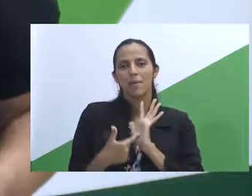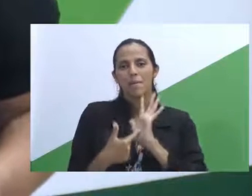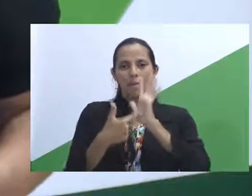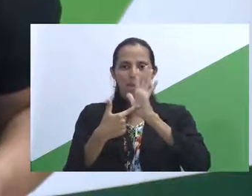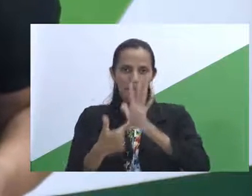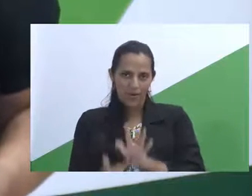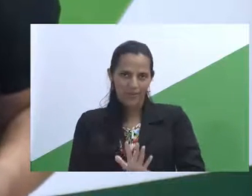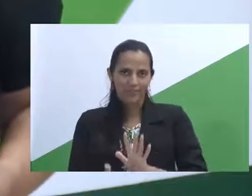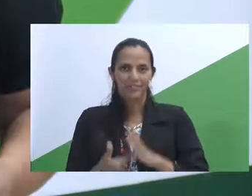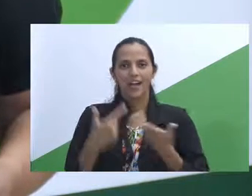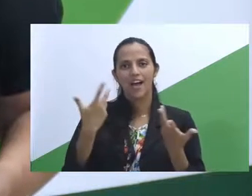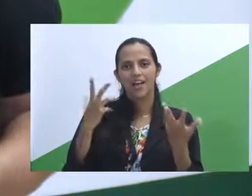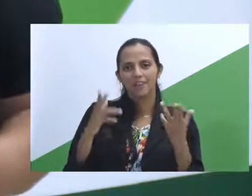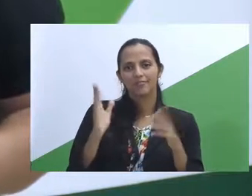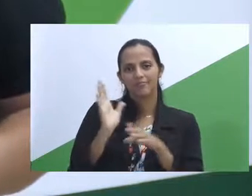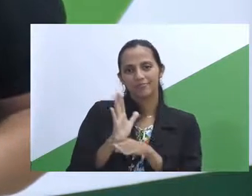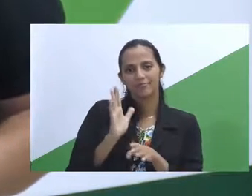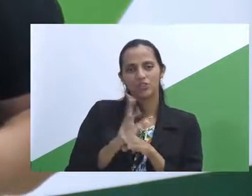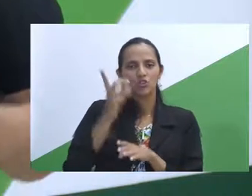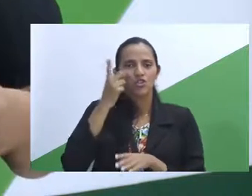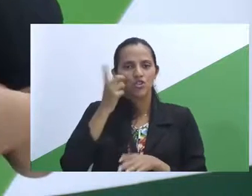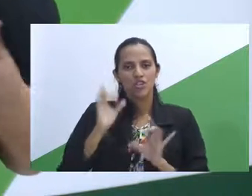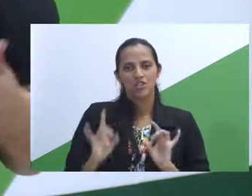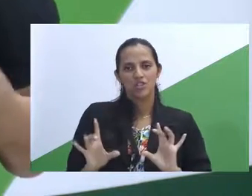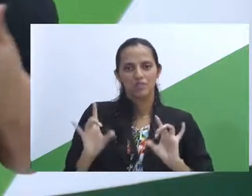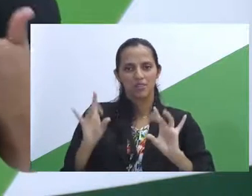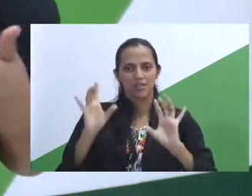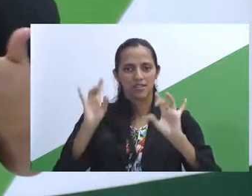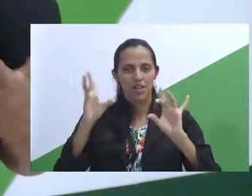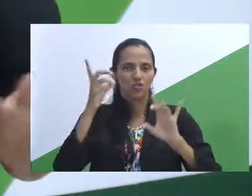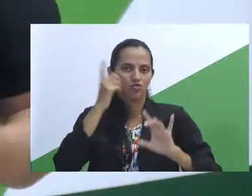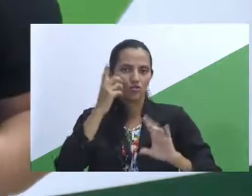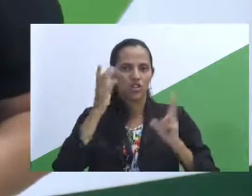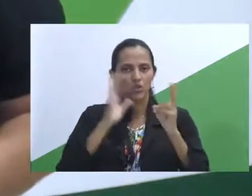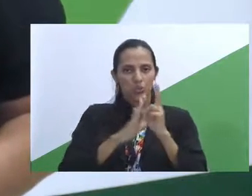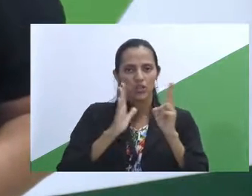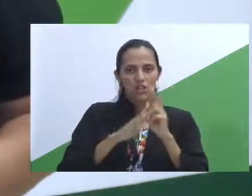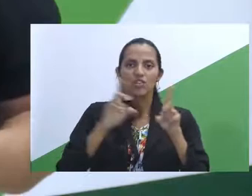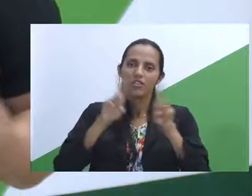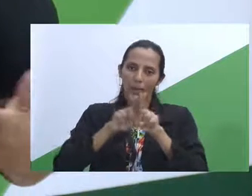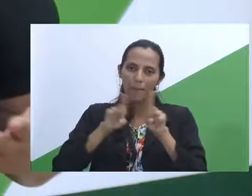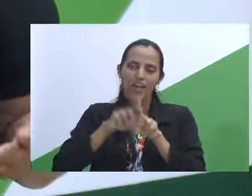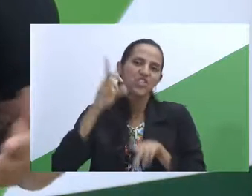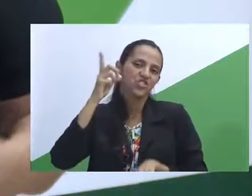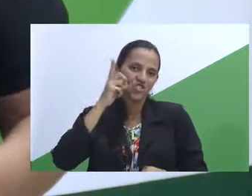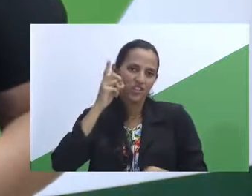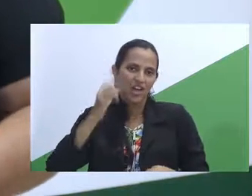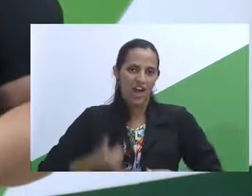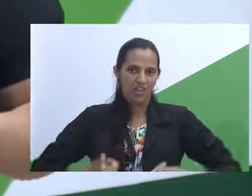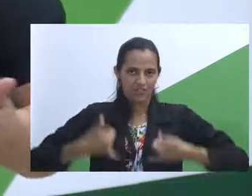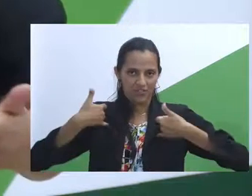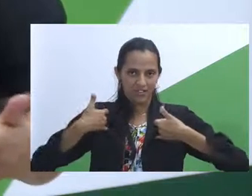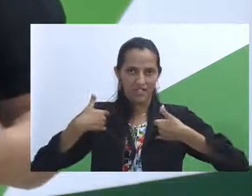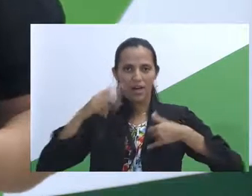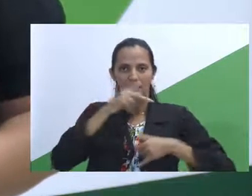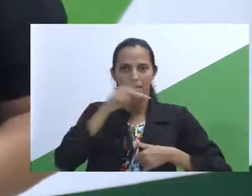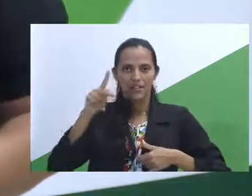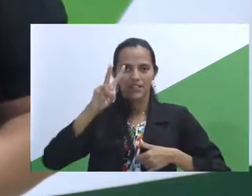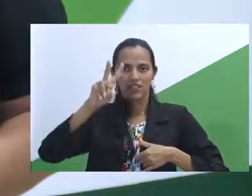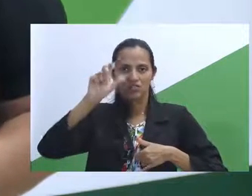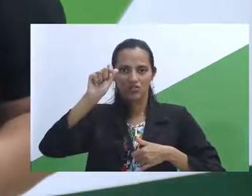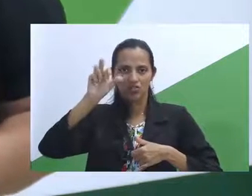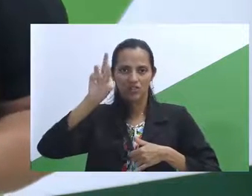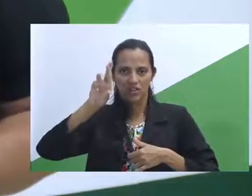aparecer, né, nesses dias especiais, então, novamente, sempre divulgando aquela imagem de grande líder, ligado, então, aí, ao